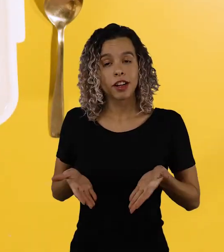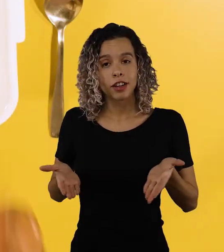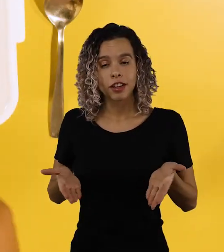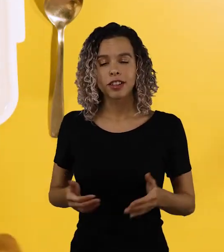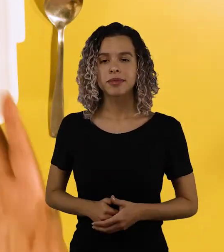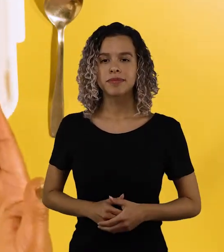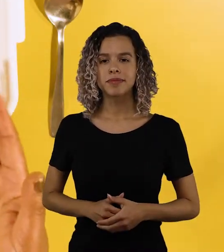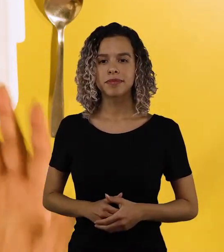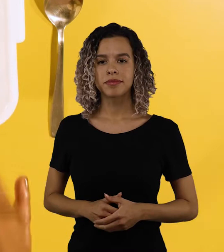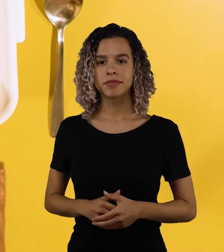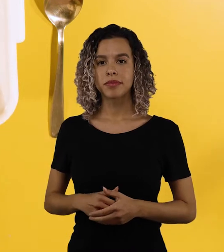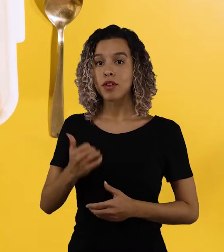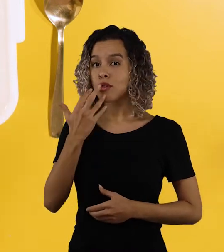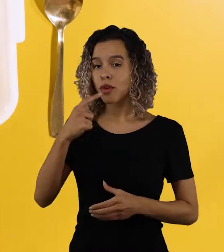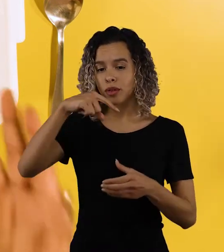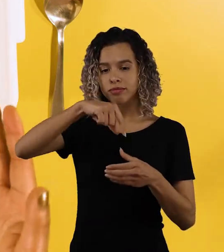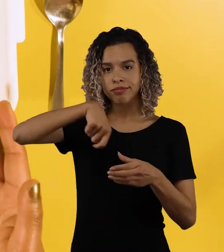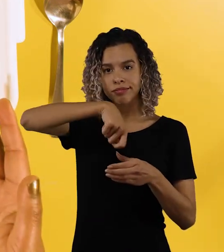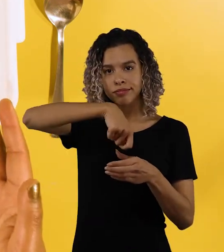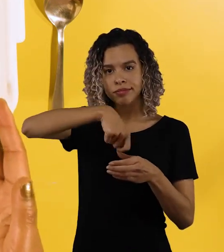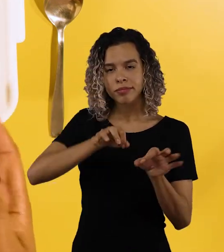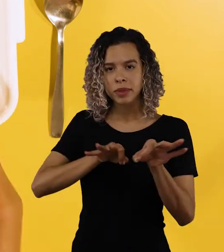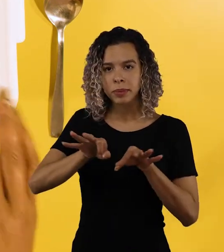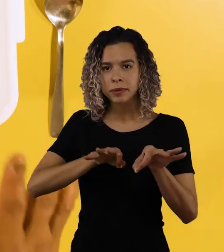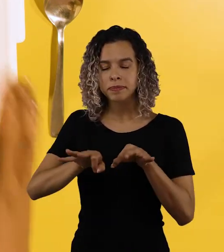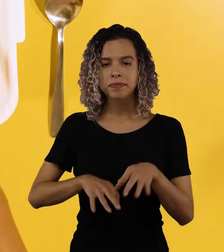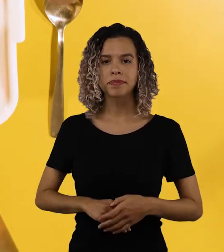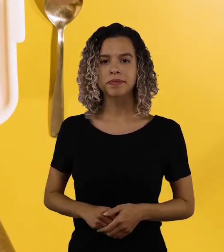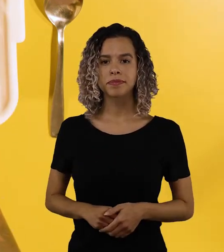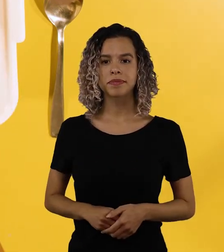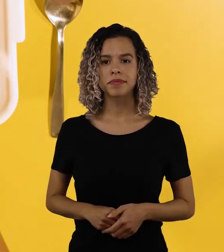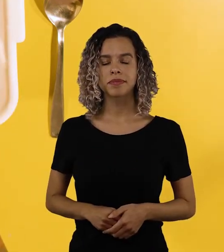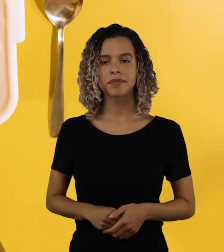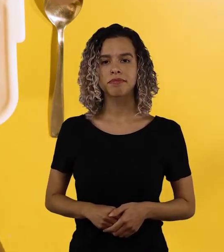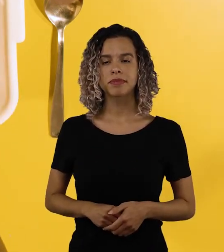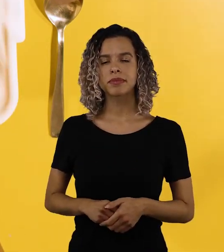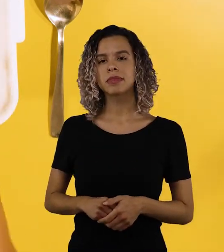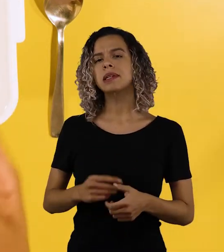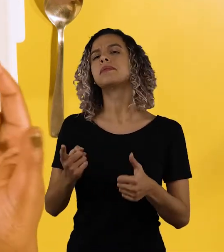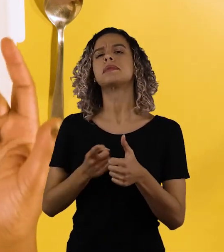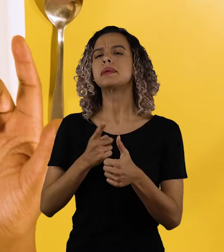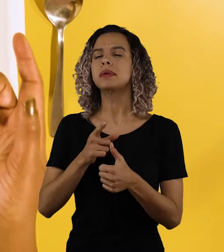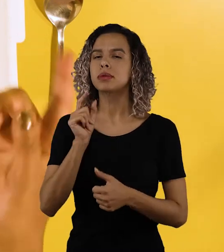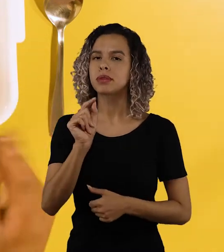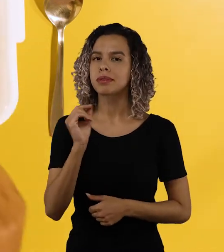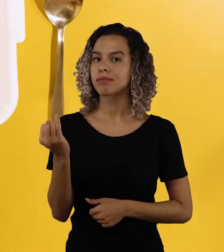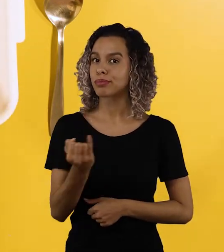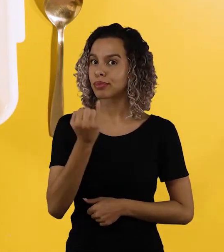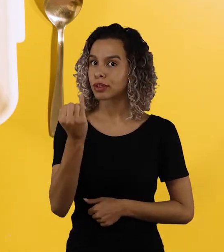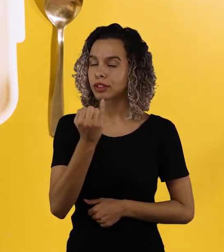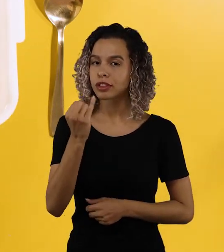Agora, nós vamos preparar o corante para atingir o tecido. Primeiro, é muito importante que a gente faça